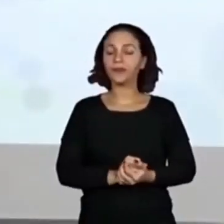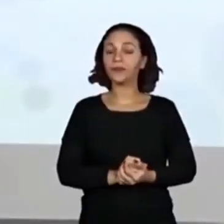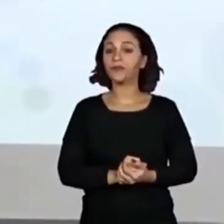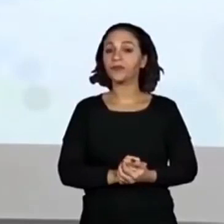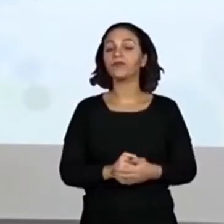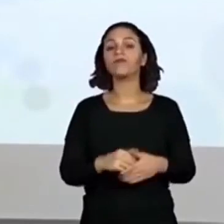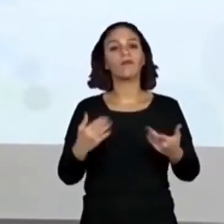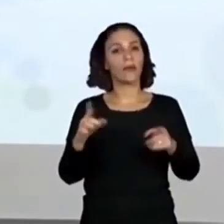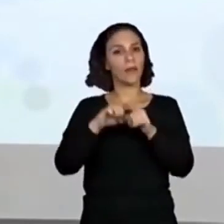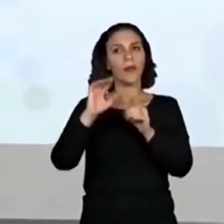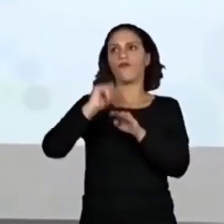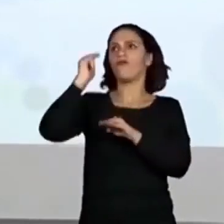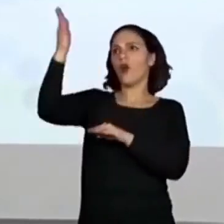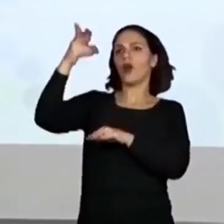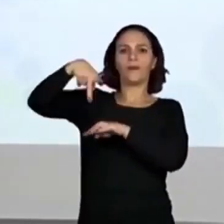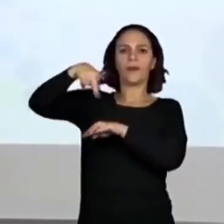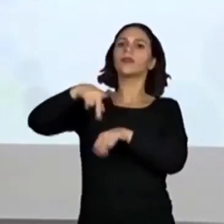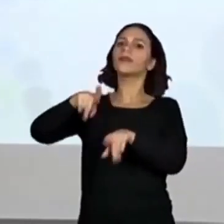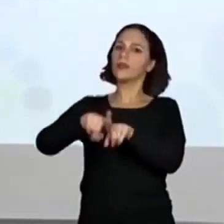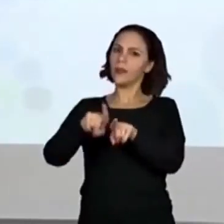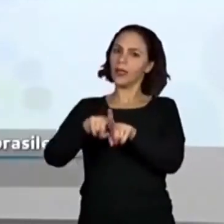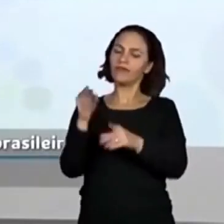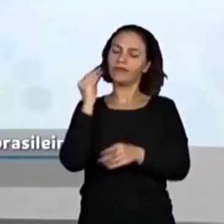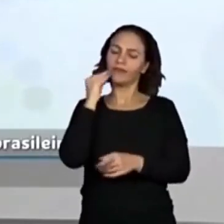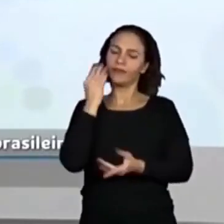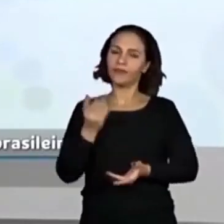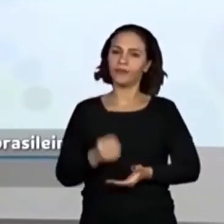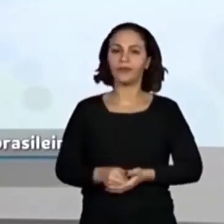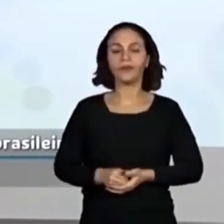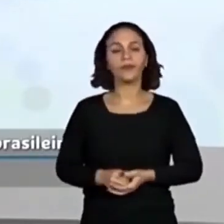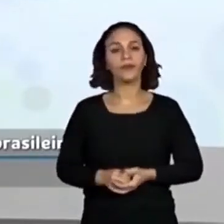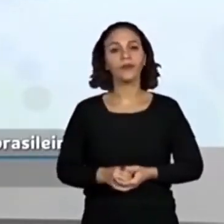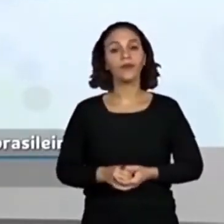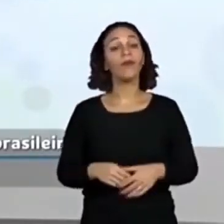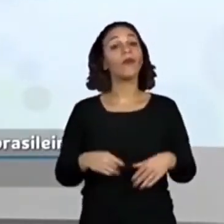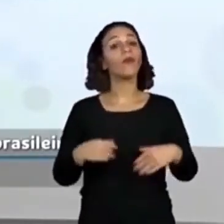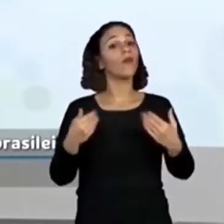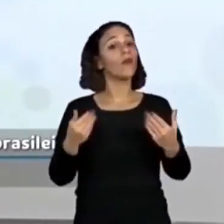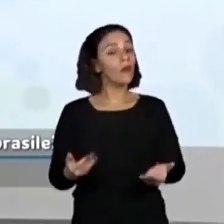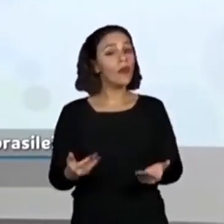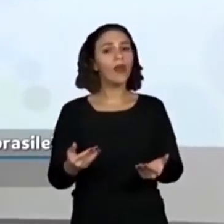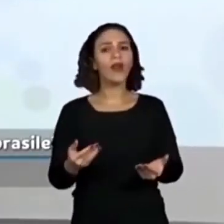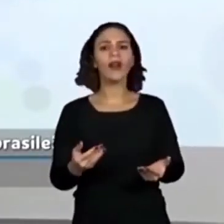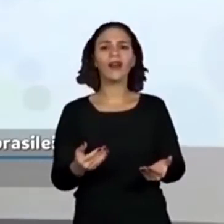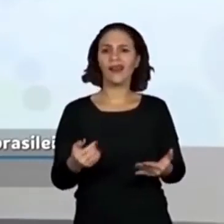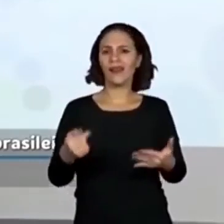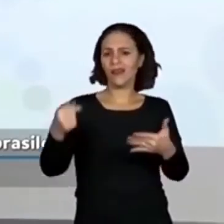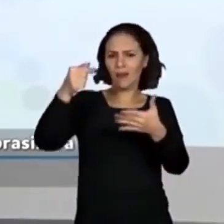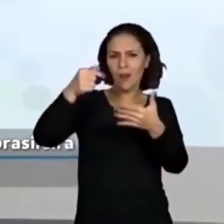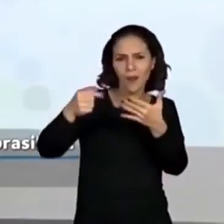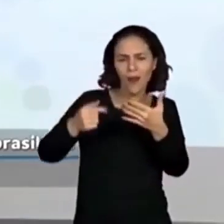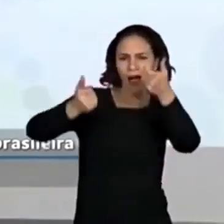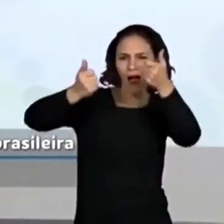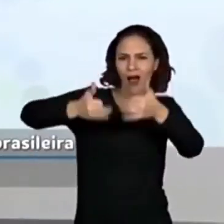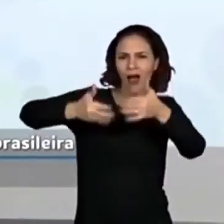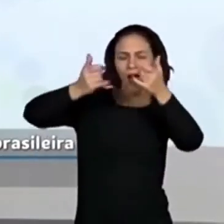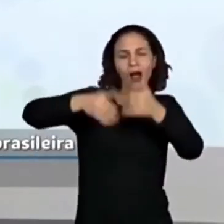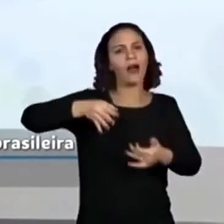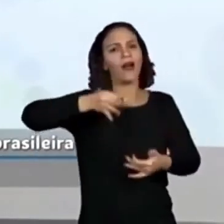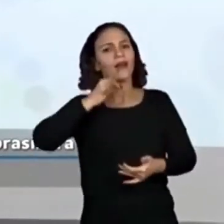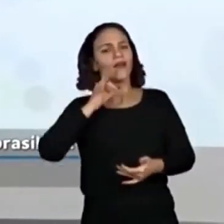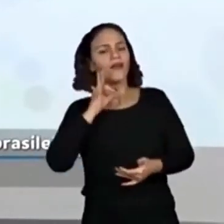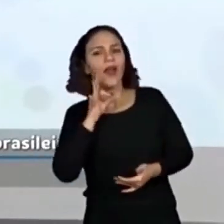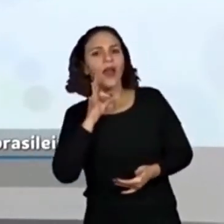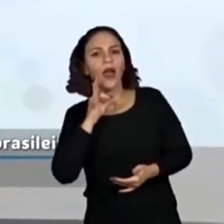E fora do Brasil também, né? Lógico. Então, isso aí, né, toda essa produção de café,